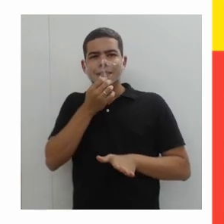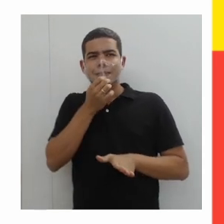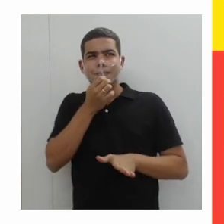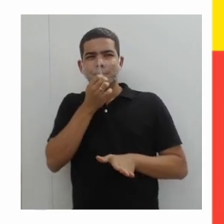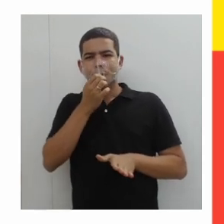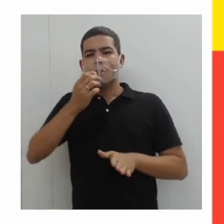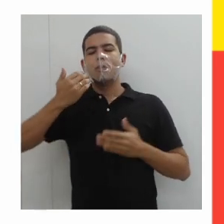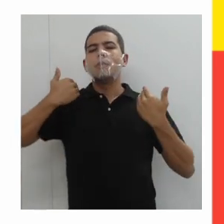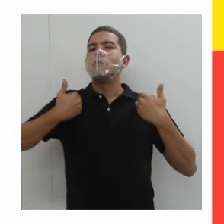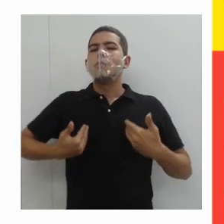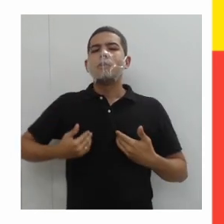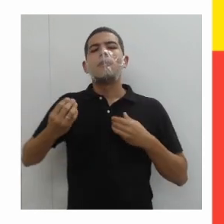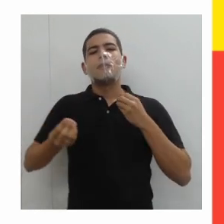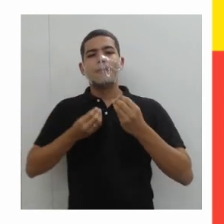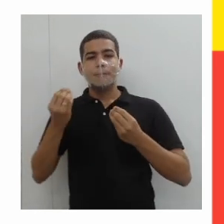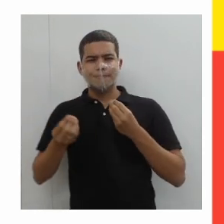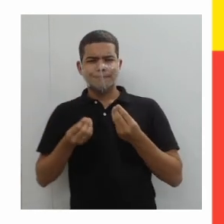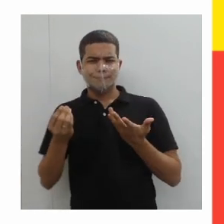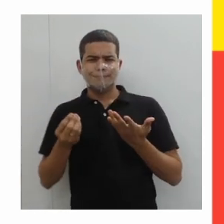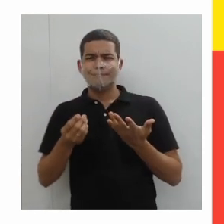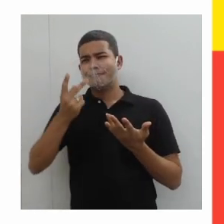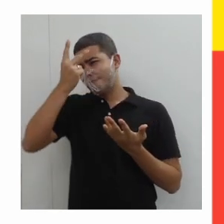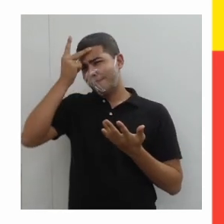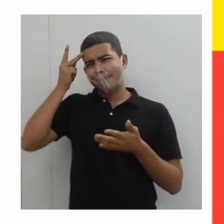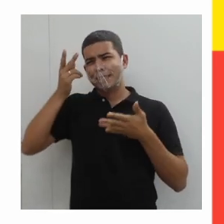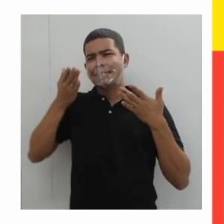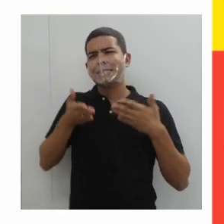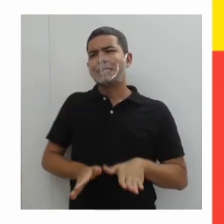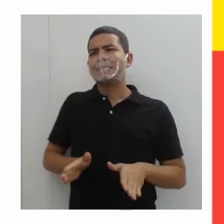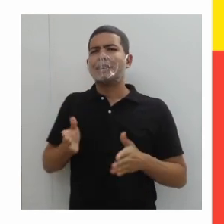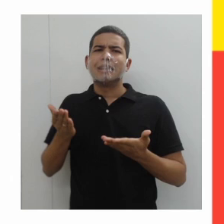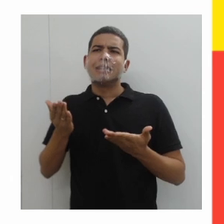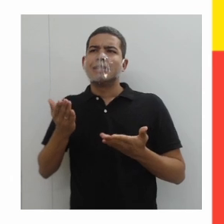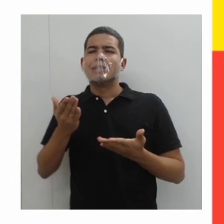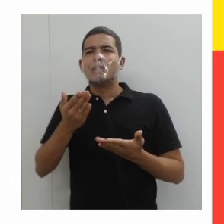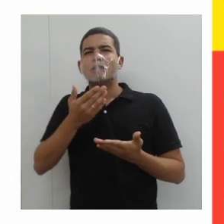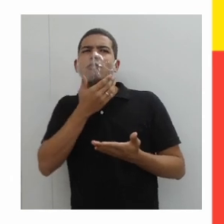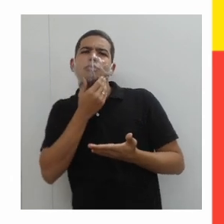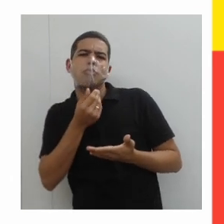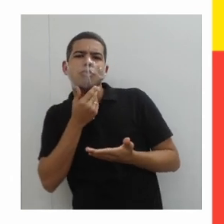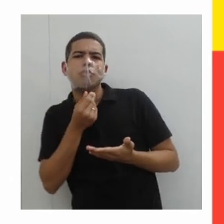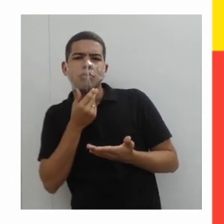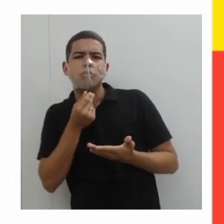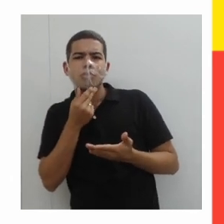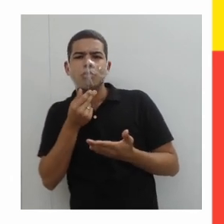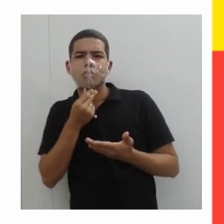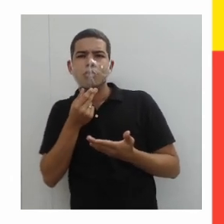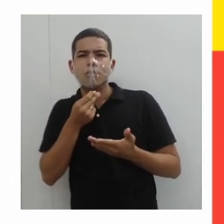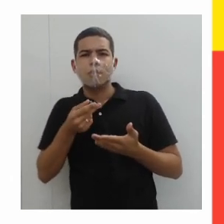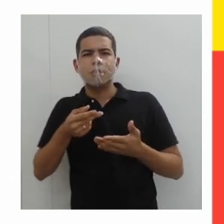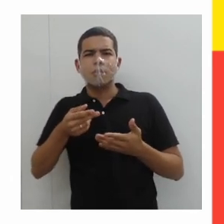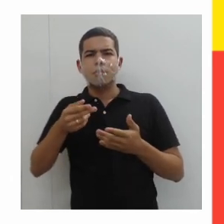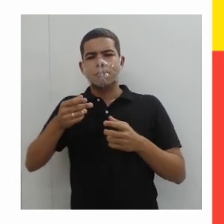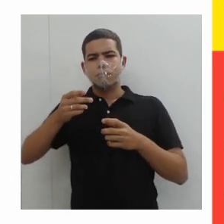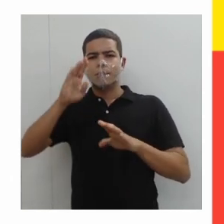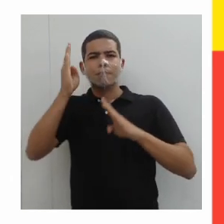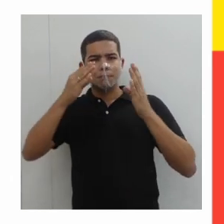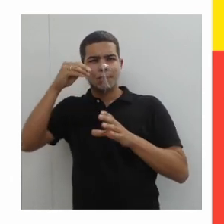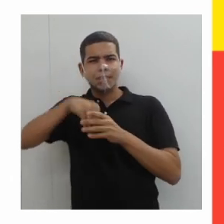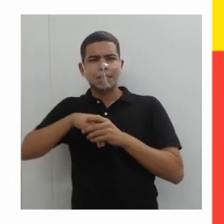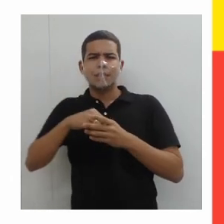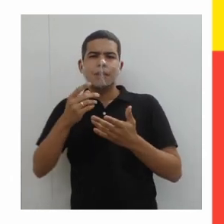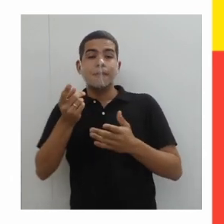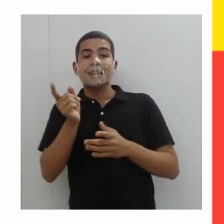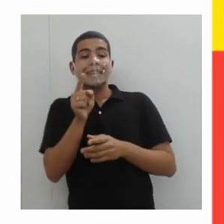O corpo dela. Então, se uma pessoa nasce com o sexo biológico masculino, ela é considerada um homem. Se ela nasce com o sexo biológico feminino,